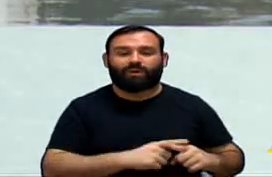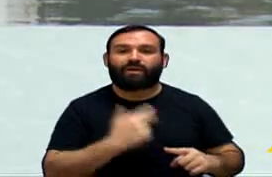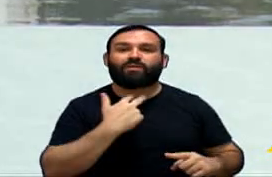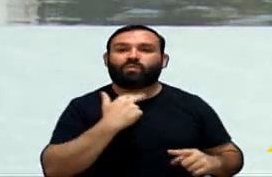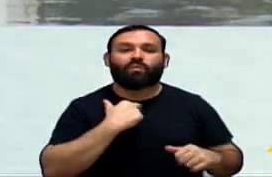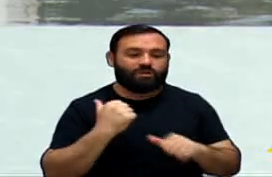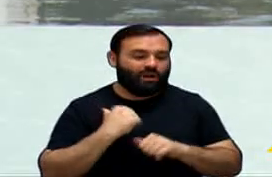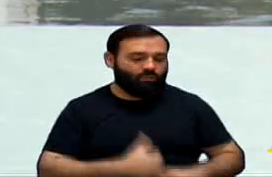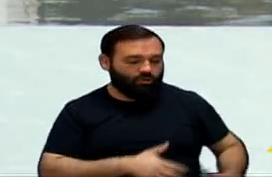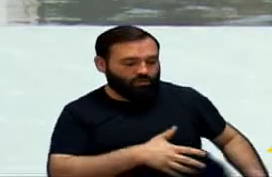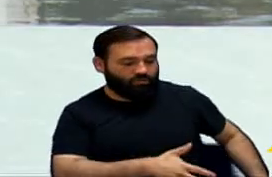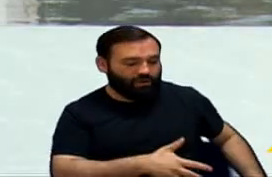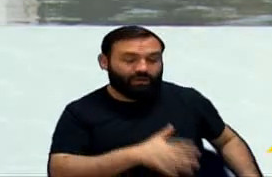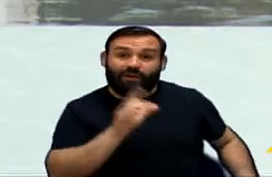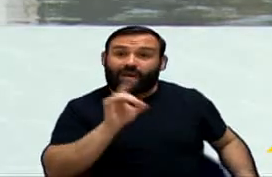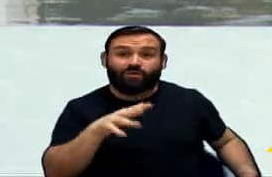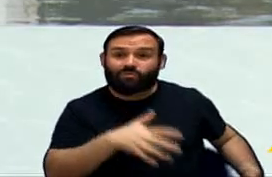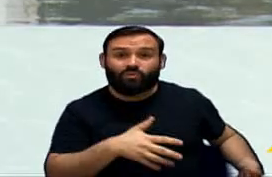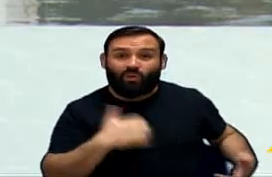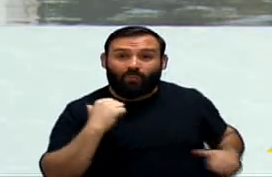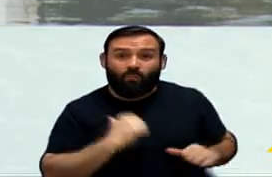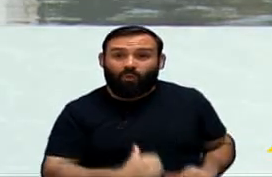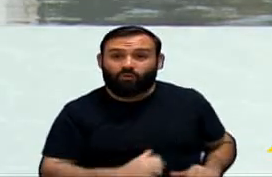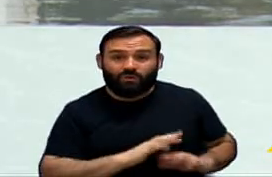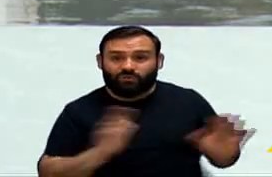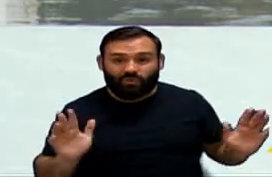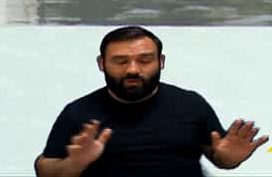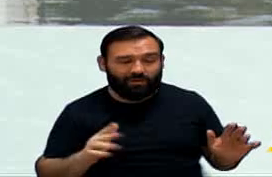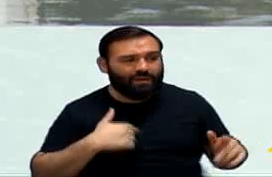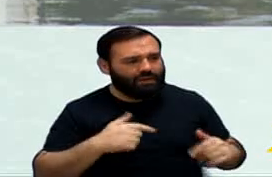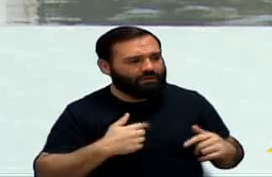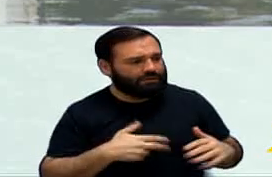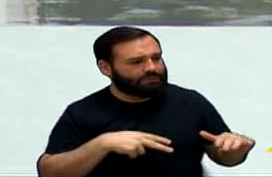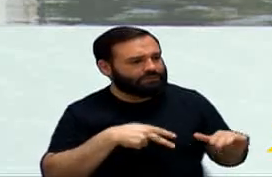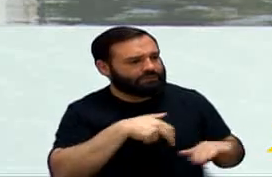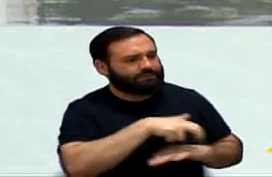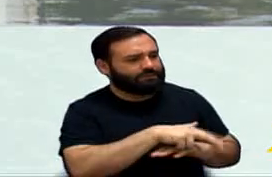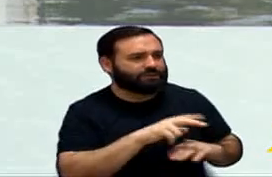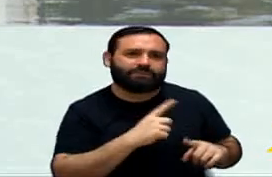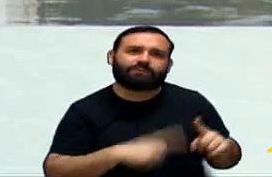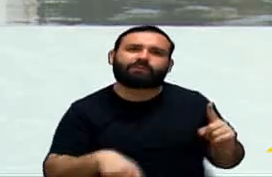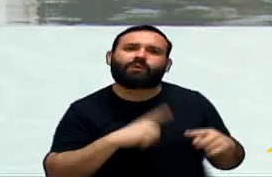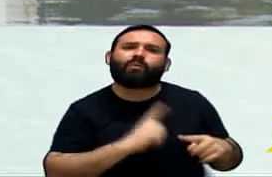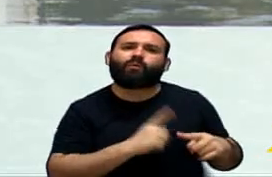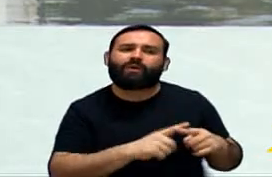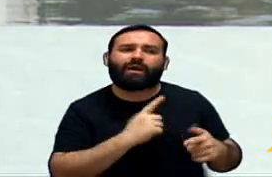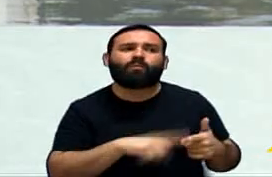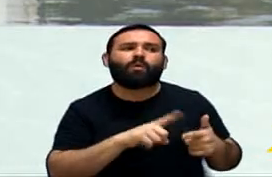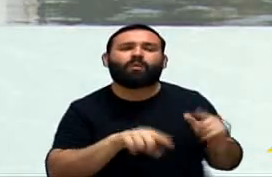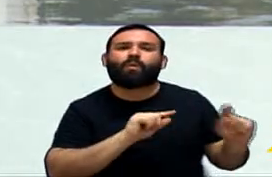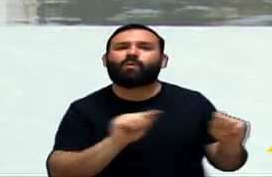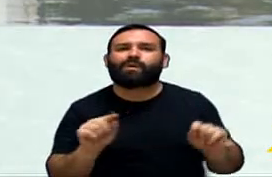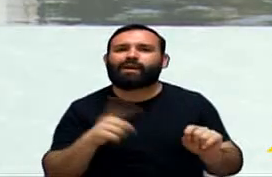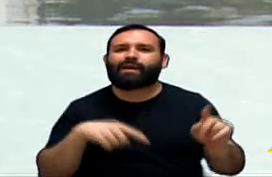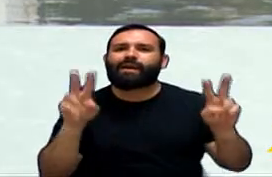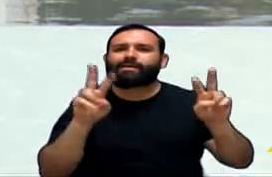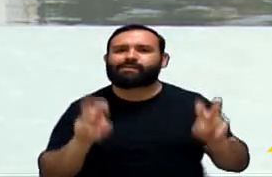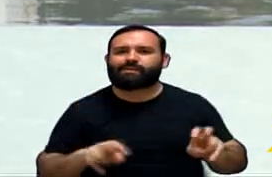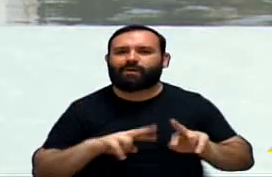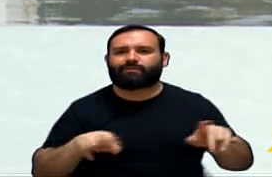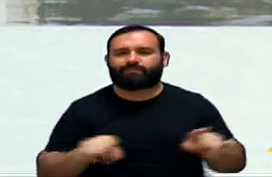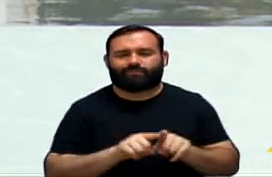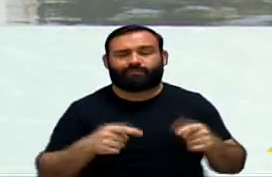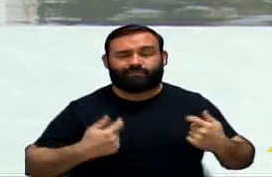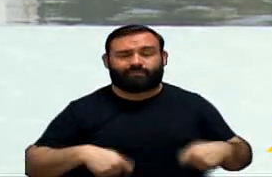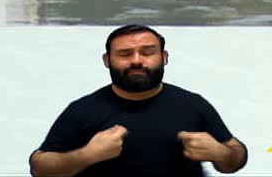levar a bolsa mas ela disse é só uma bolsa Qual o problema de entrar com uma bolsa num transporte né então são questões pontuais que